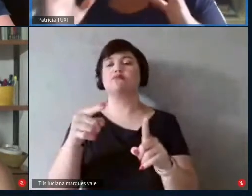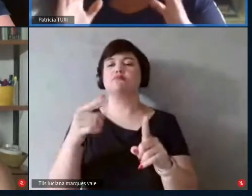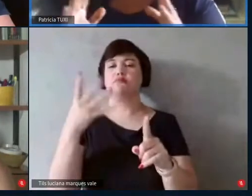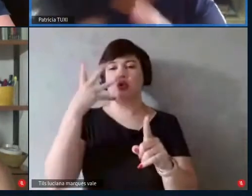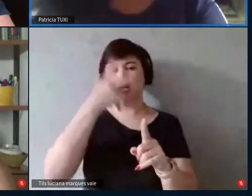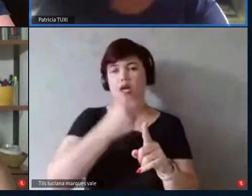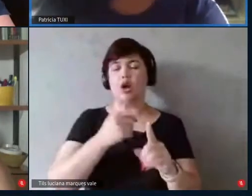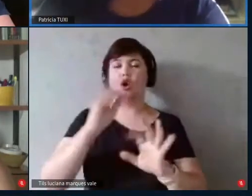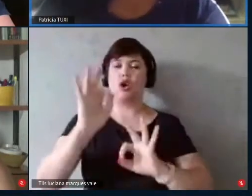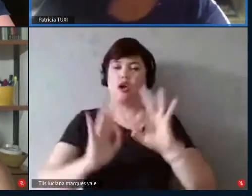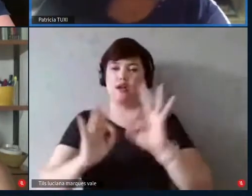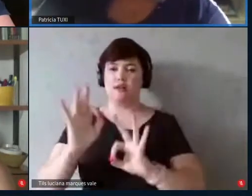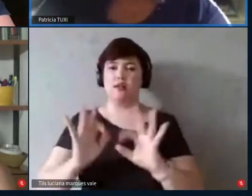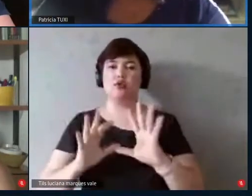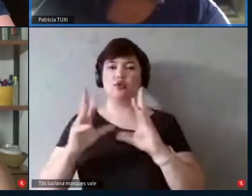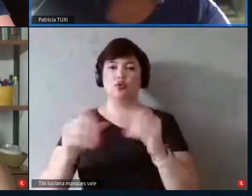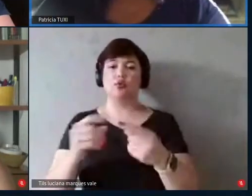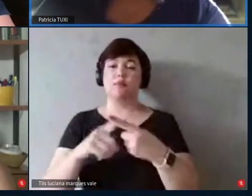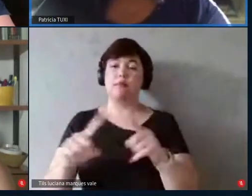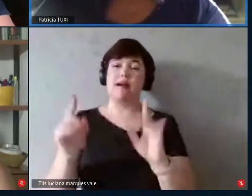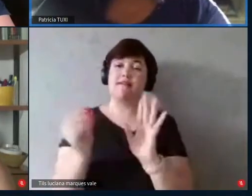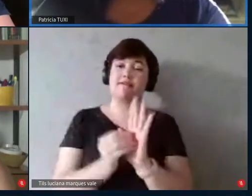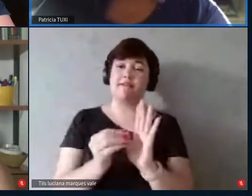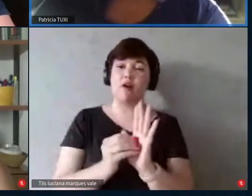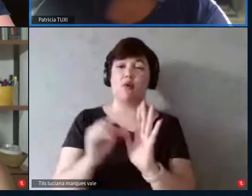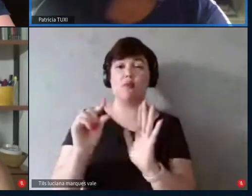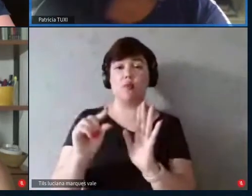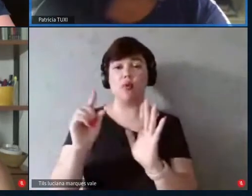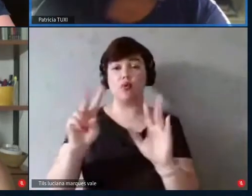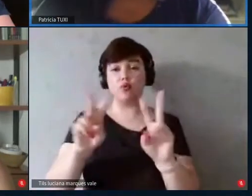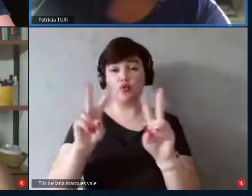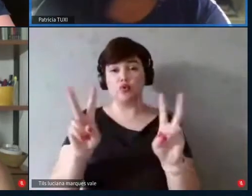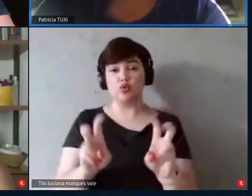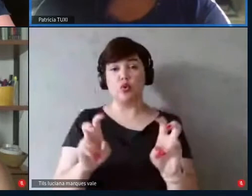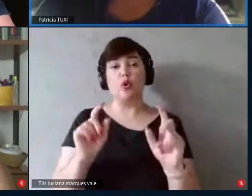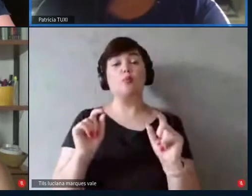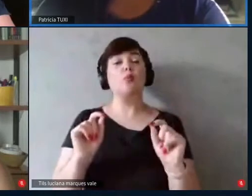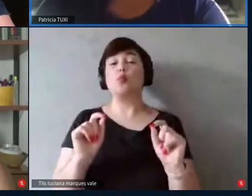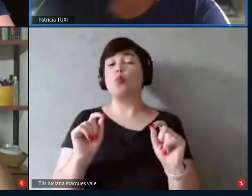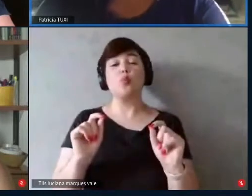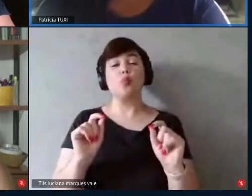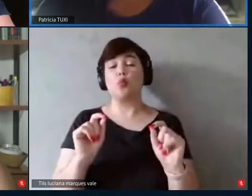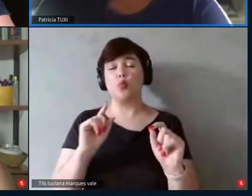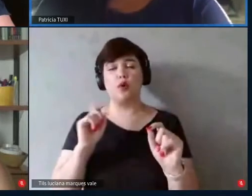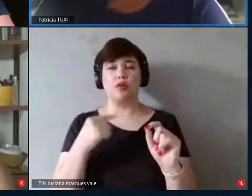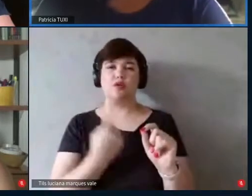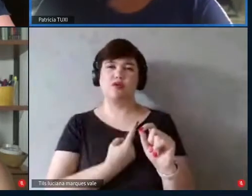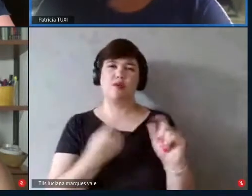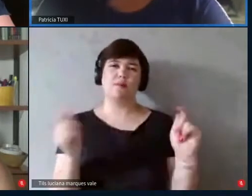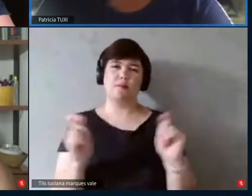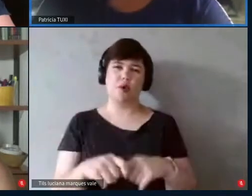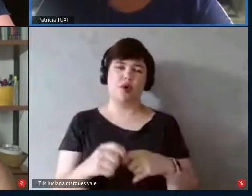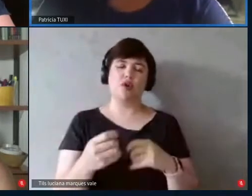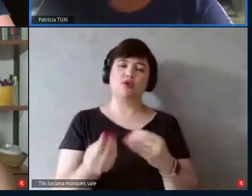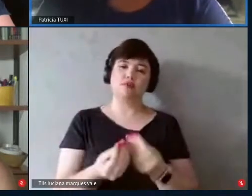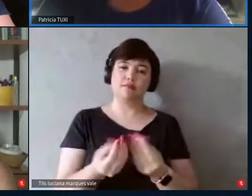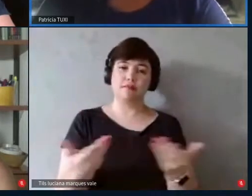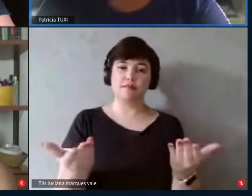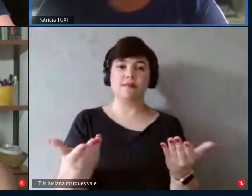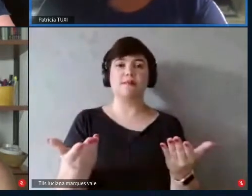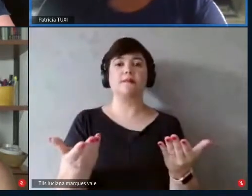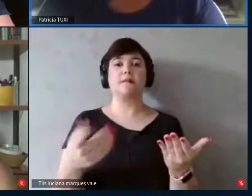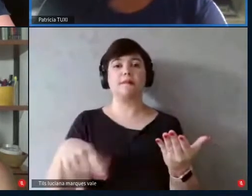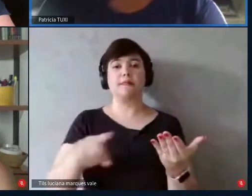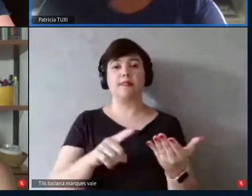bem organizadas, mas falta um pouco dessa fala de o que é que a gente pode oferecer para